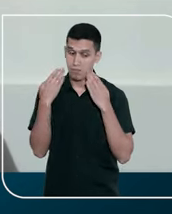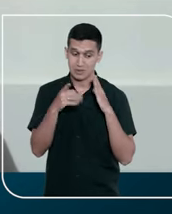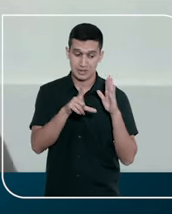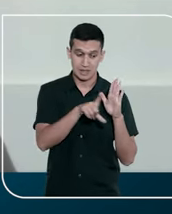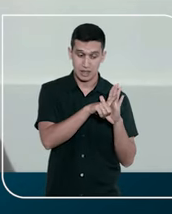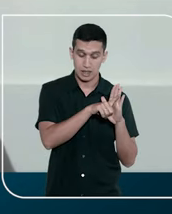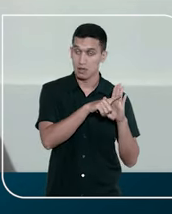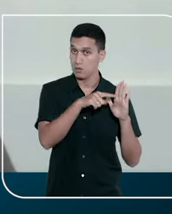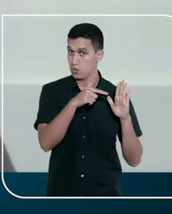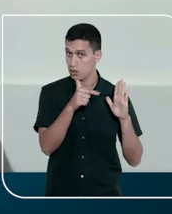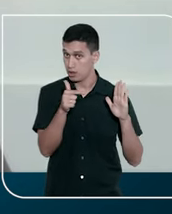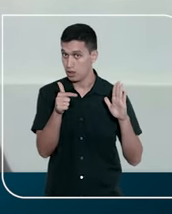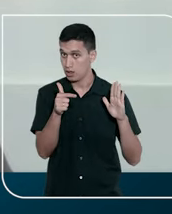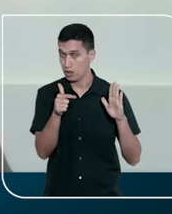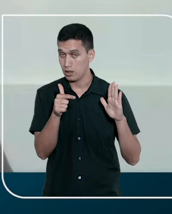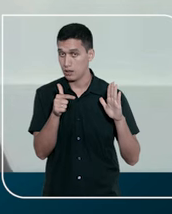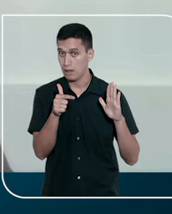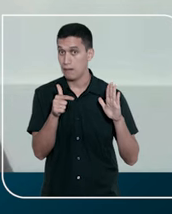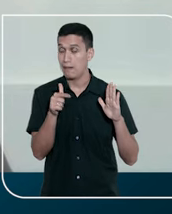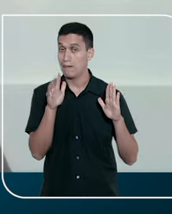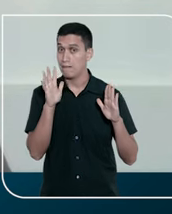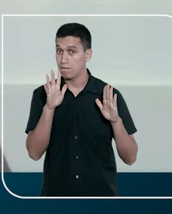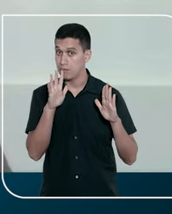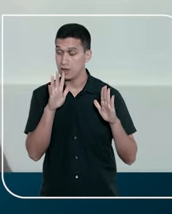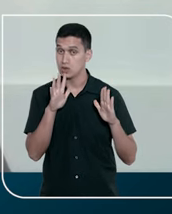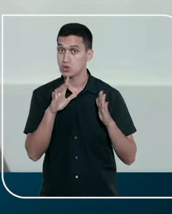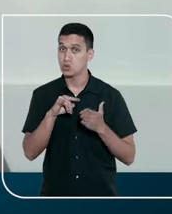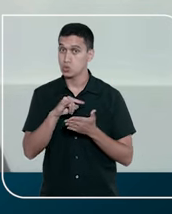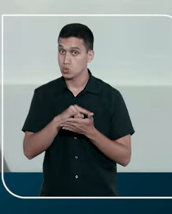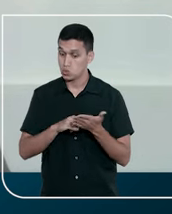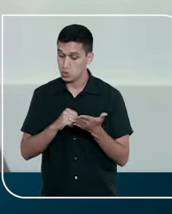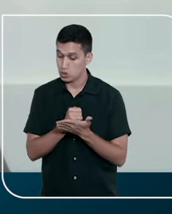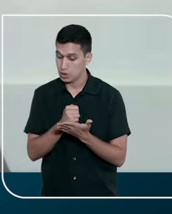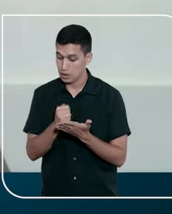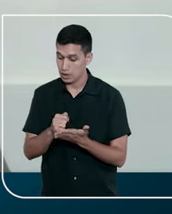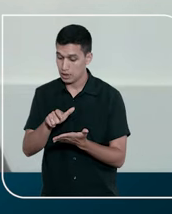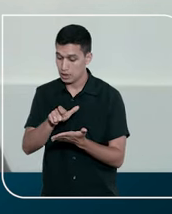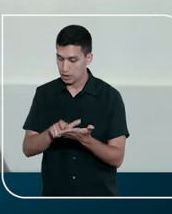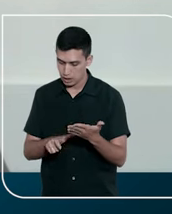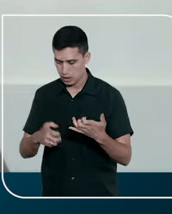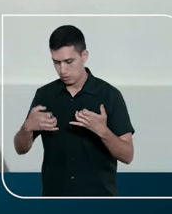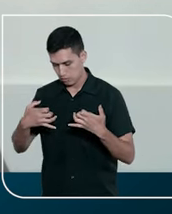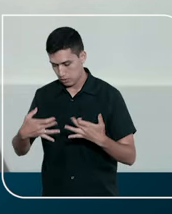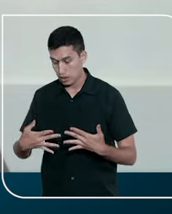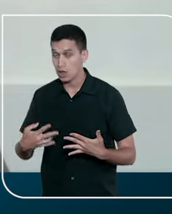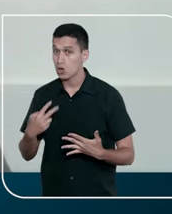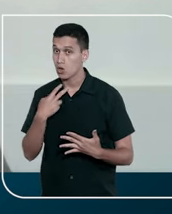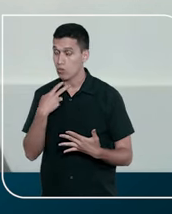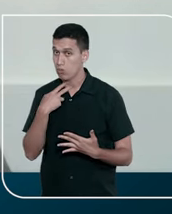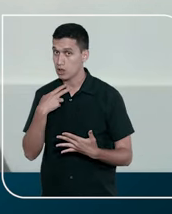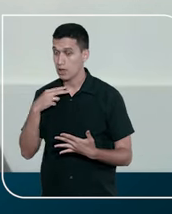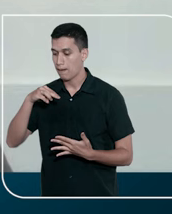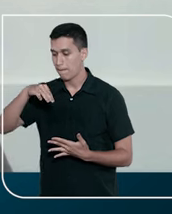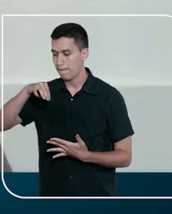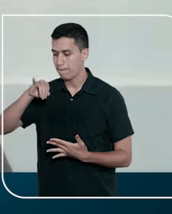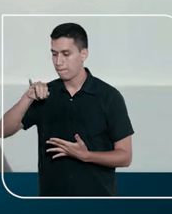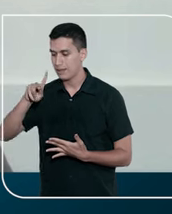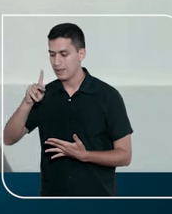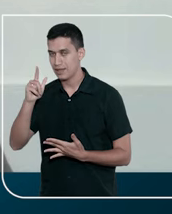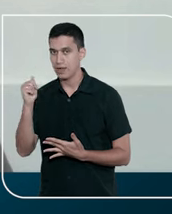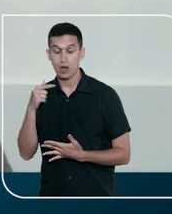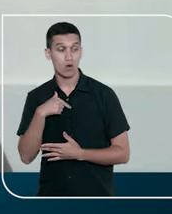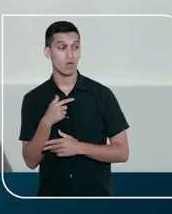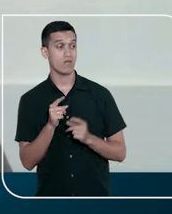isso. Entretanto, os contratos prevêem especificamente que eles não podem ser vendidos. E o grande